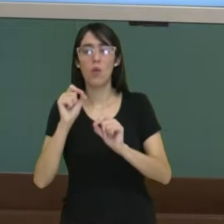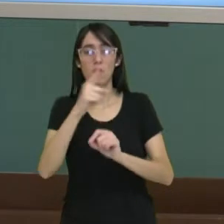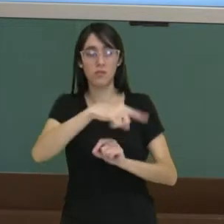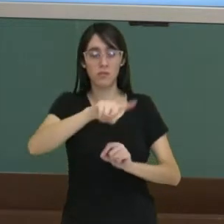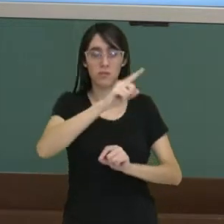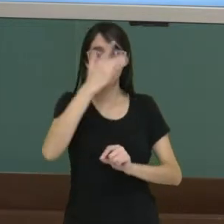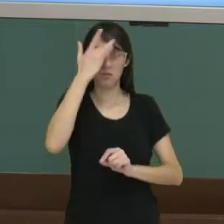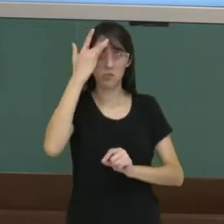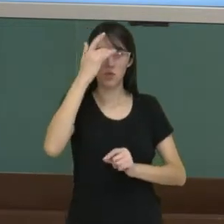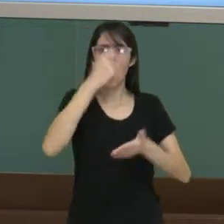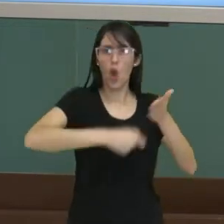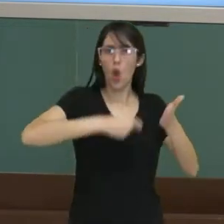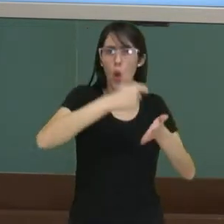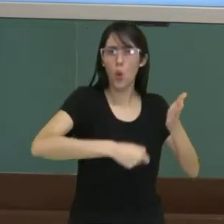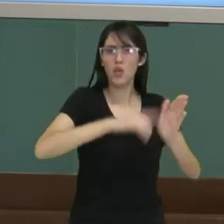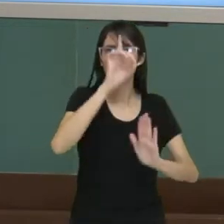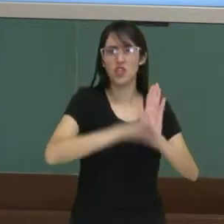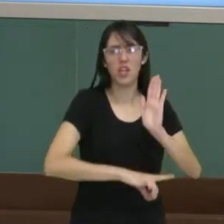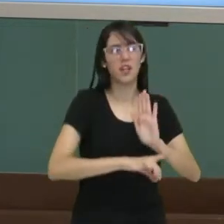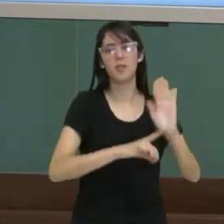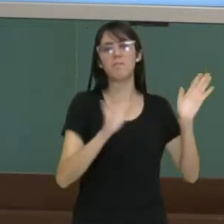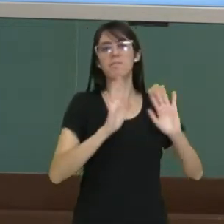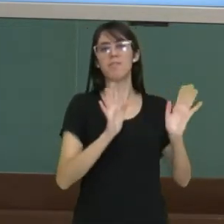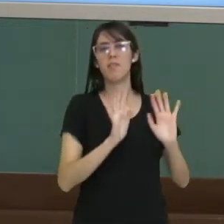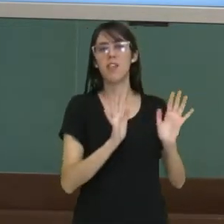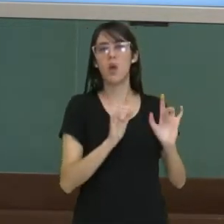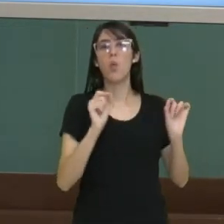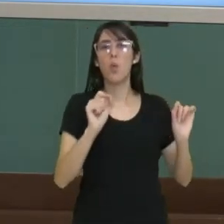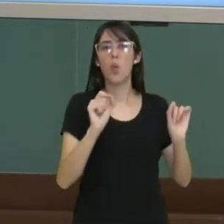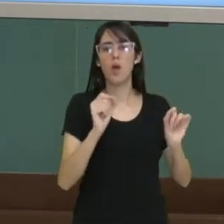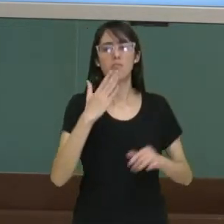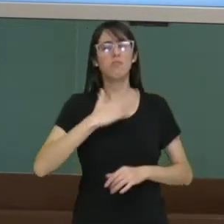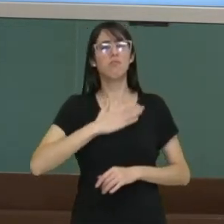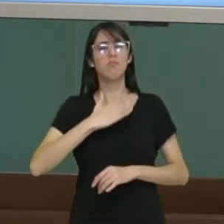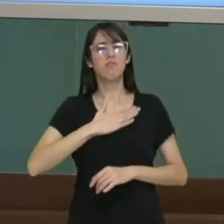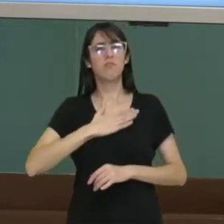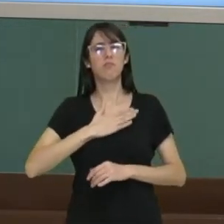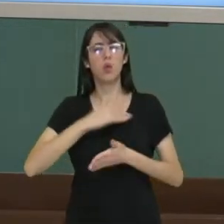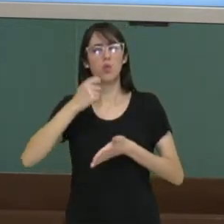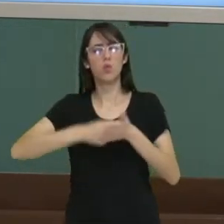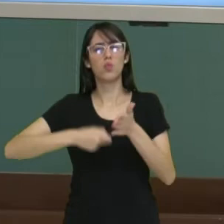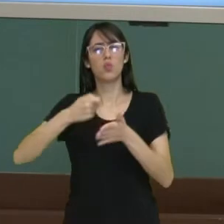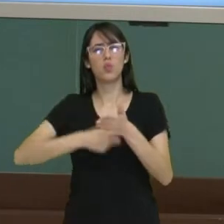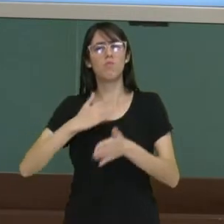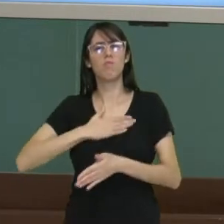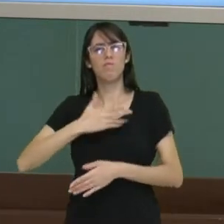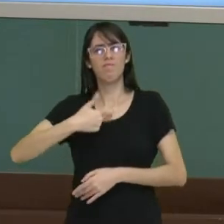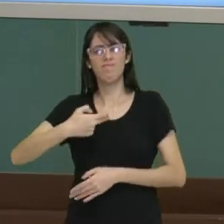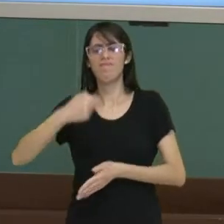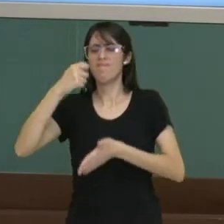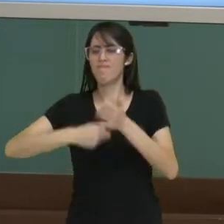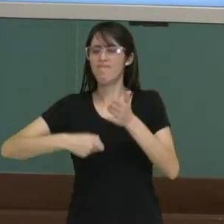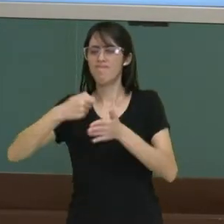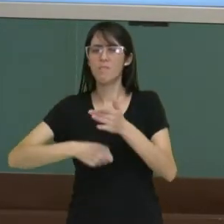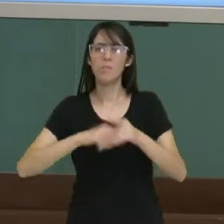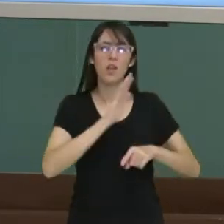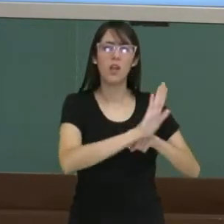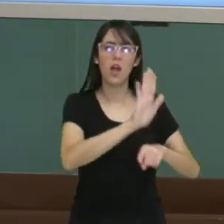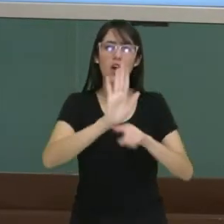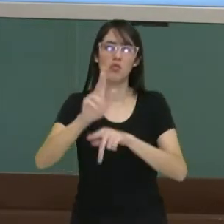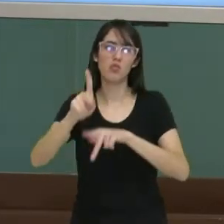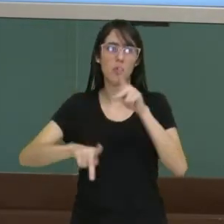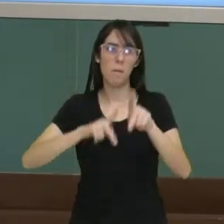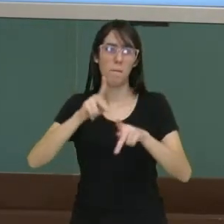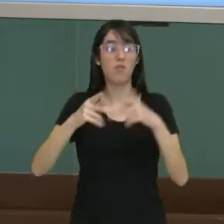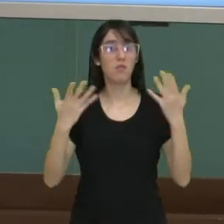direitos e ele vai jogar para ele vai jogar como se fosse uma luta dele, uma luta pessoal dele para o trabalhador. E esse discurso